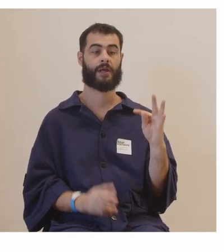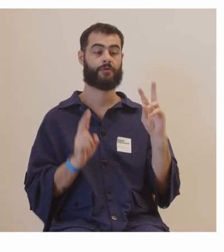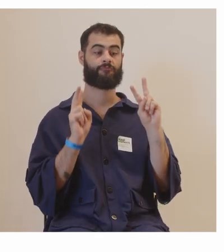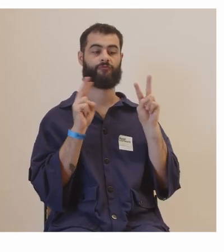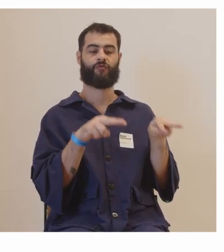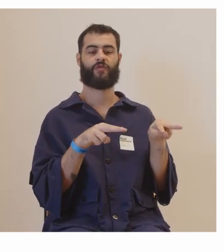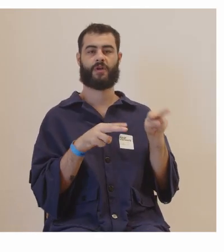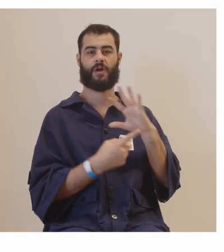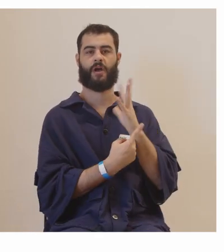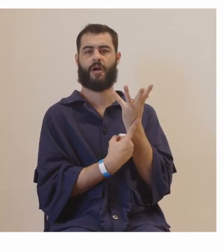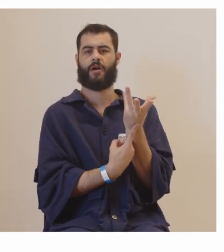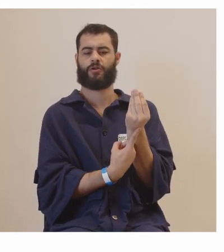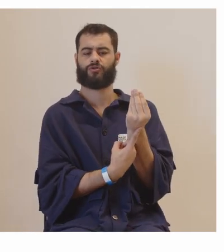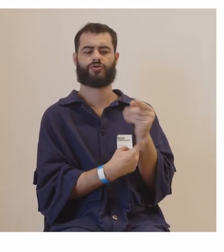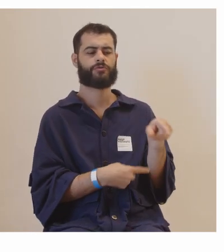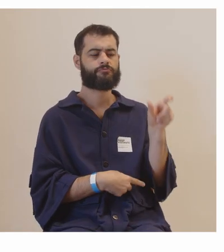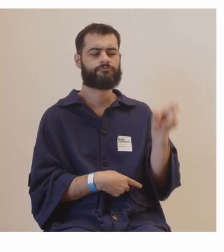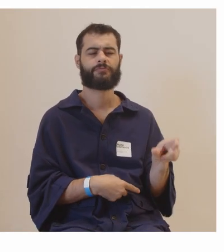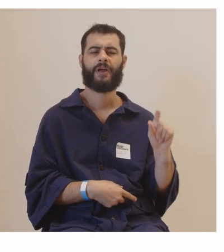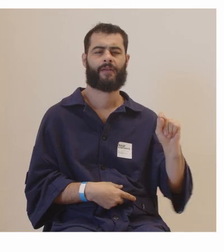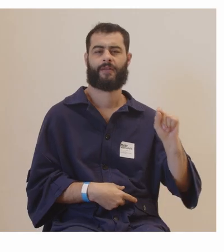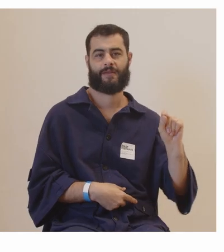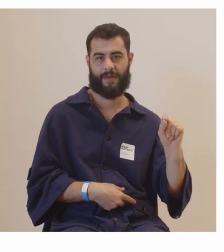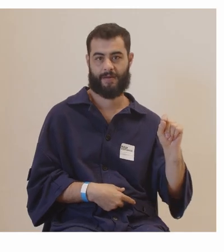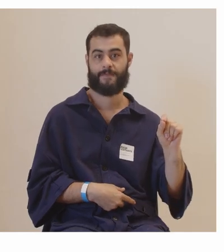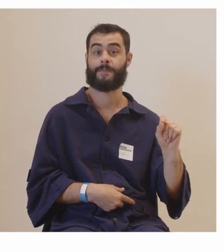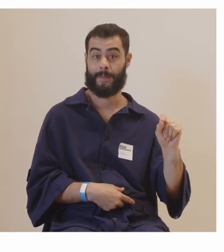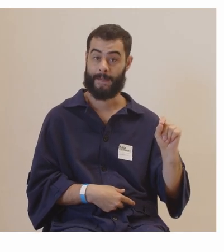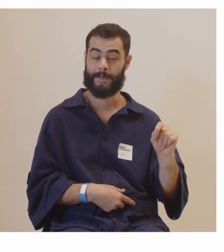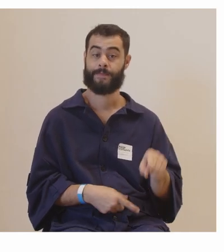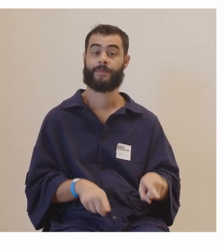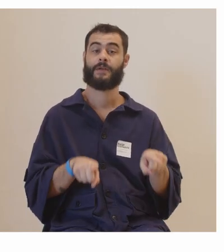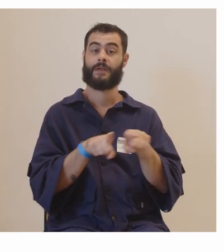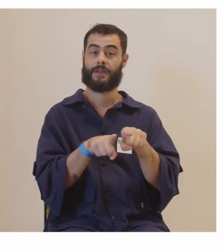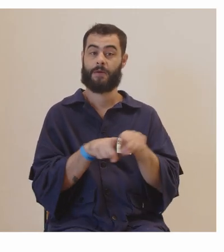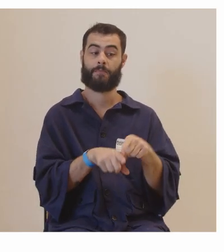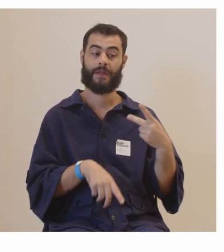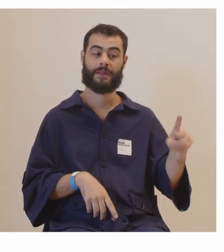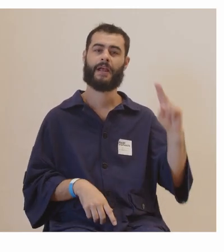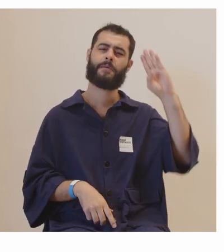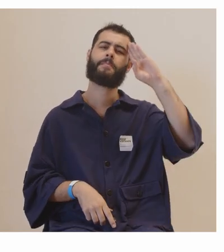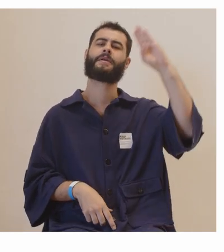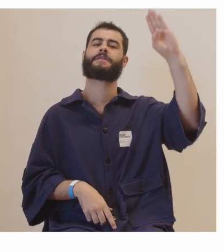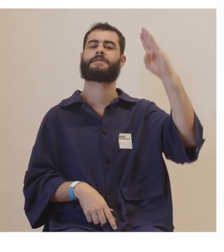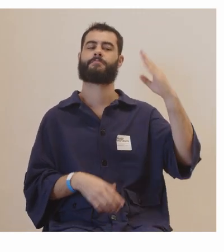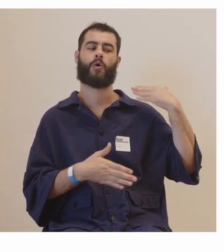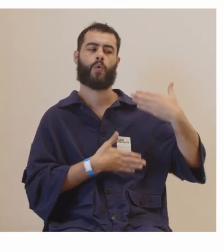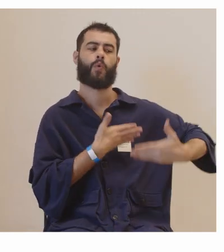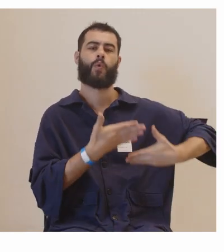né? Então, e quais os eventos da sua vida, por assim dizer, que